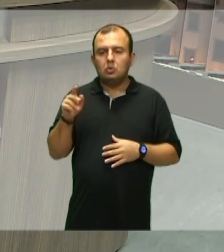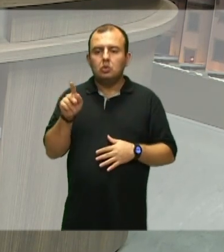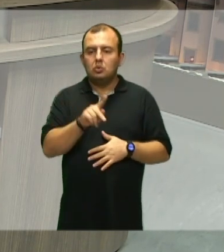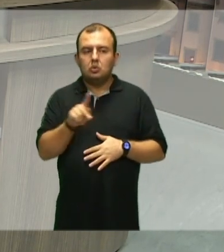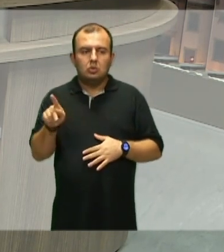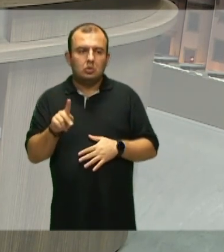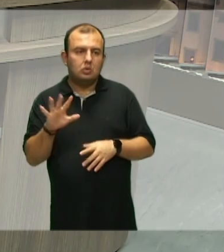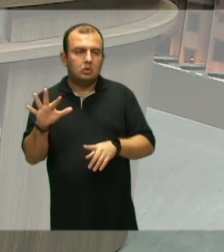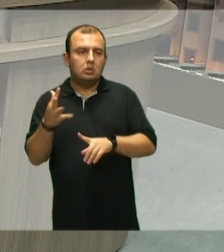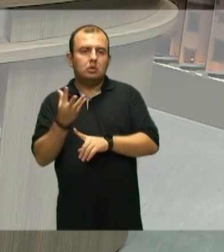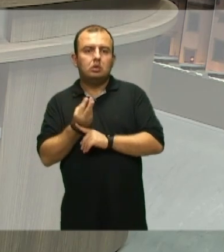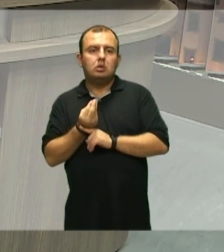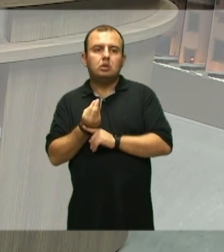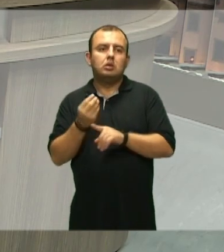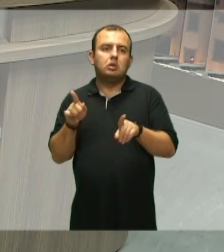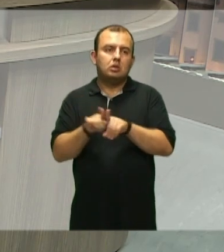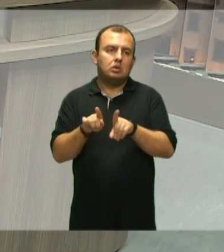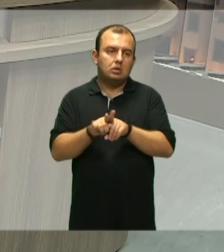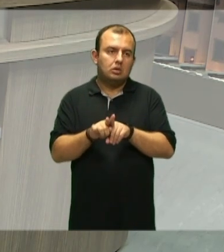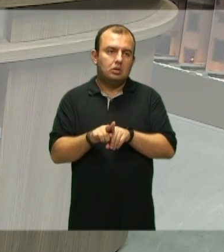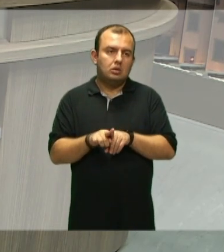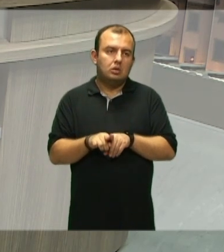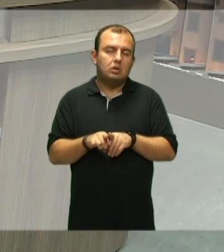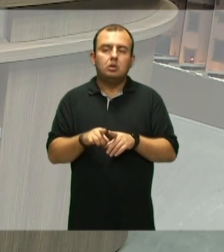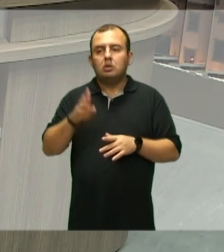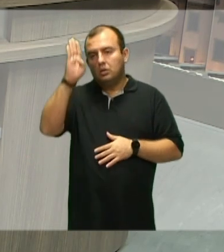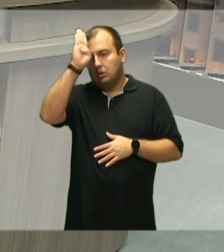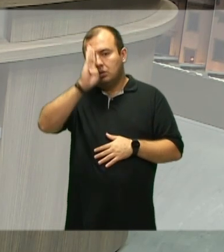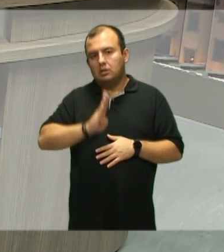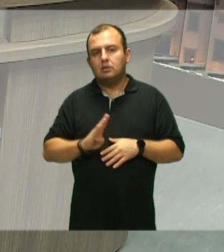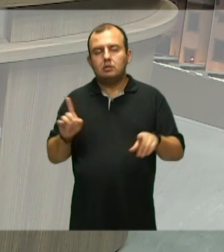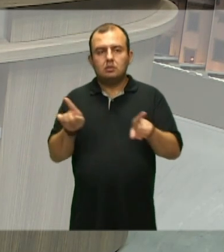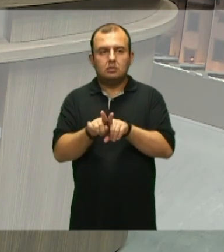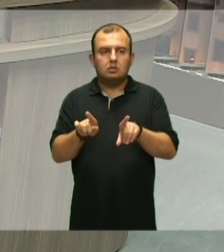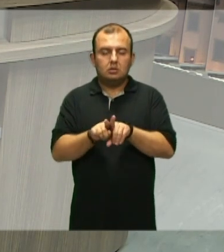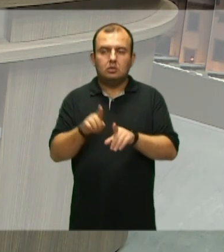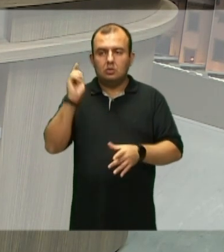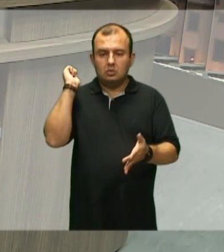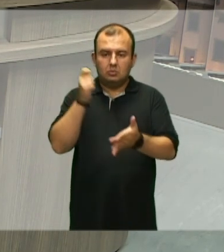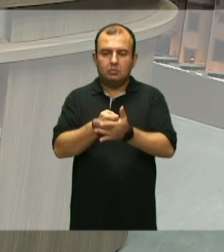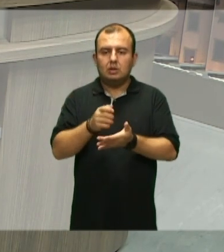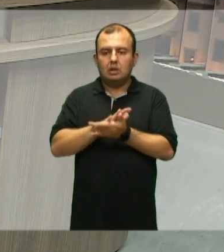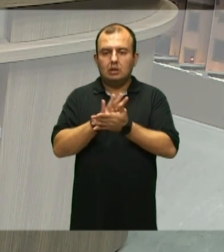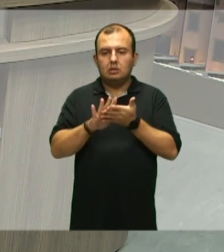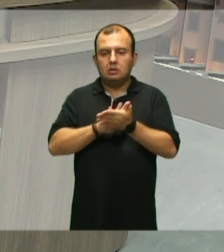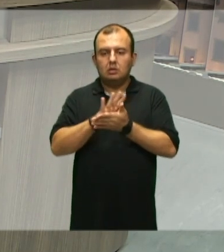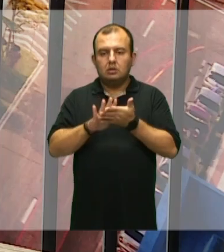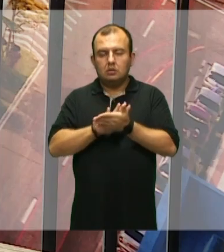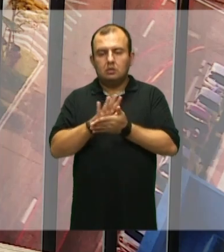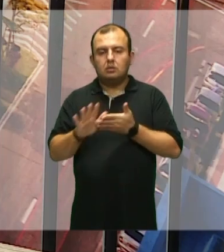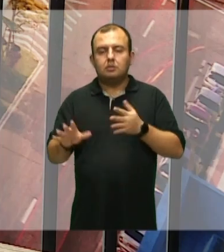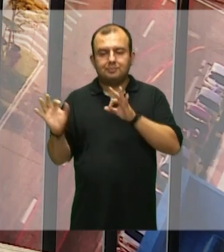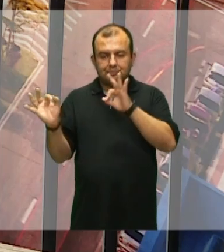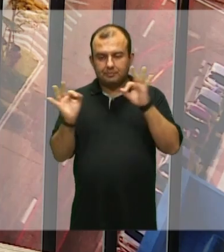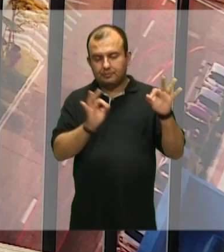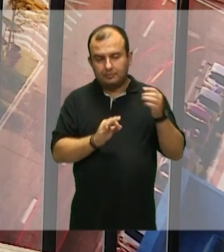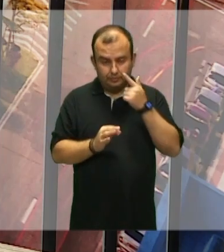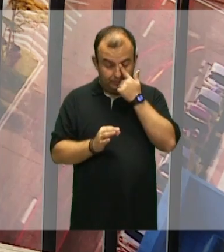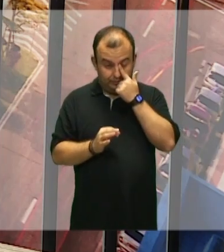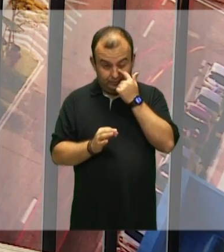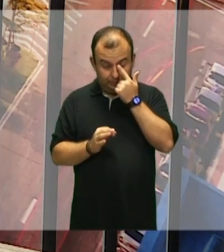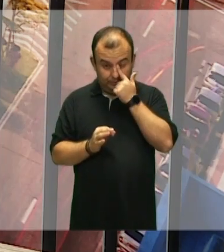artistas vão ter acesso a esse projeto, por exemplo, de forma gratuita, né? Eles não vão pagar um tostão para assistir. E